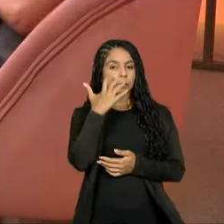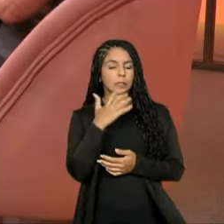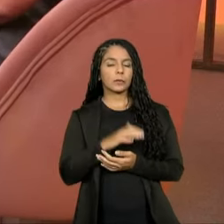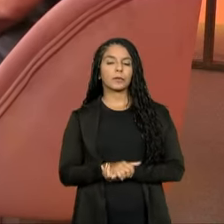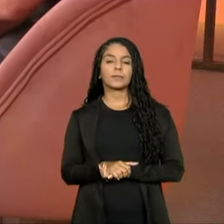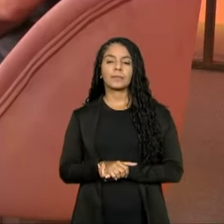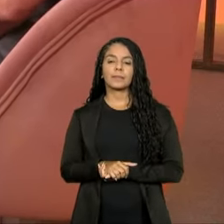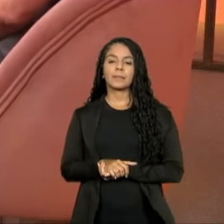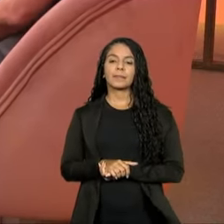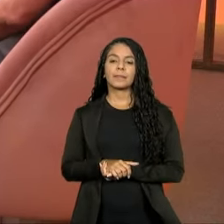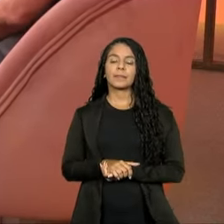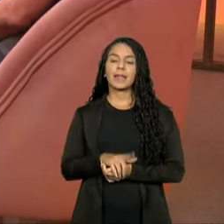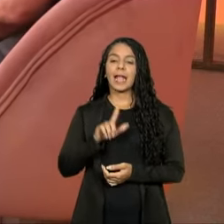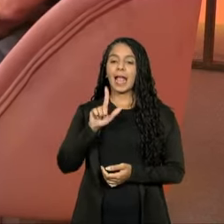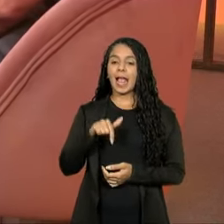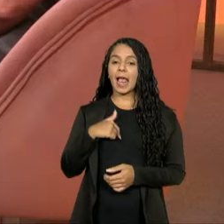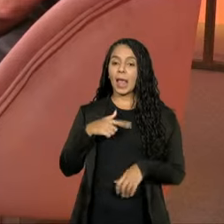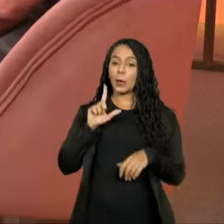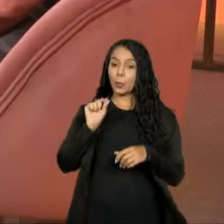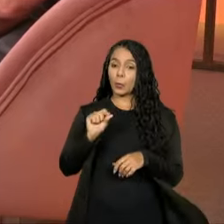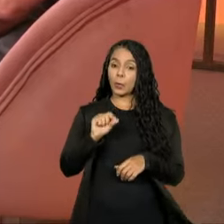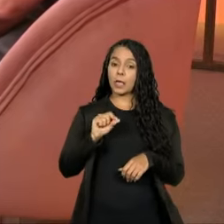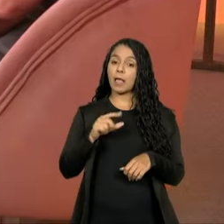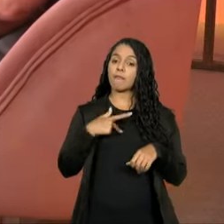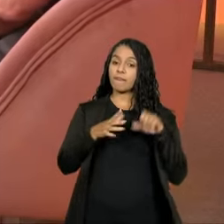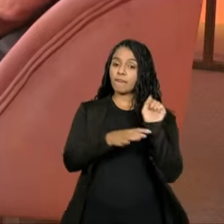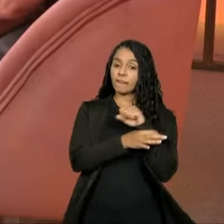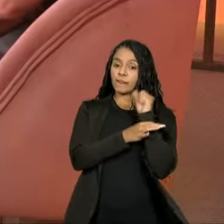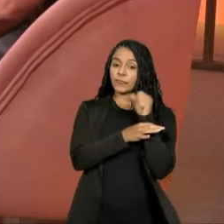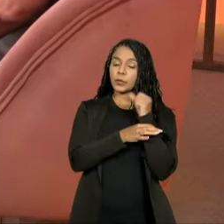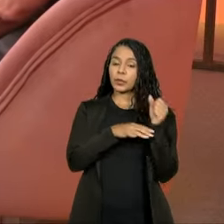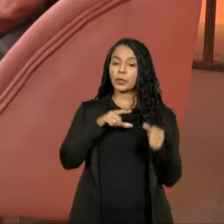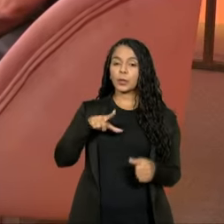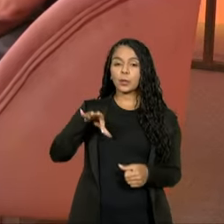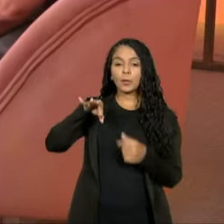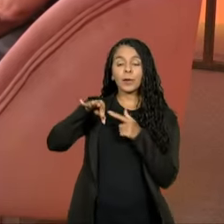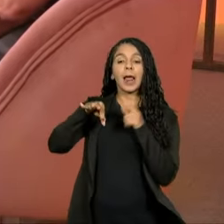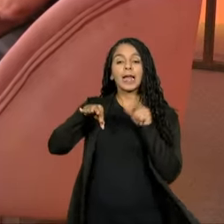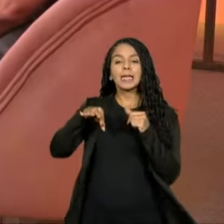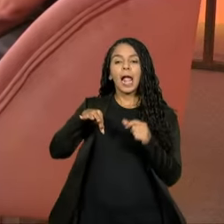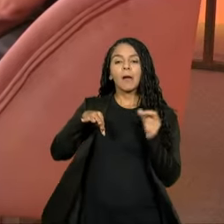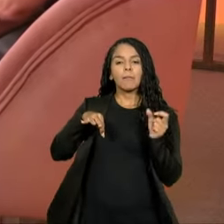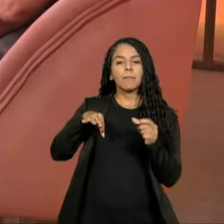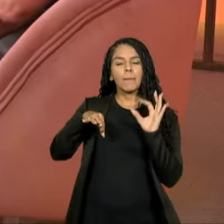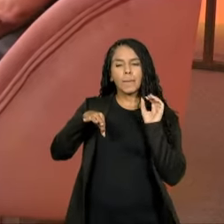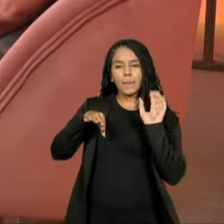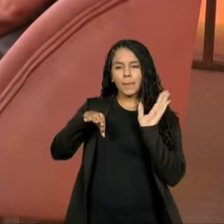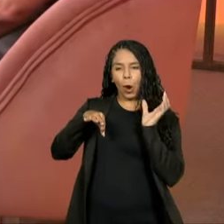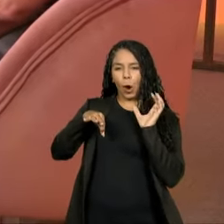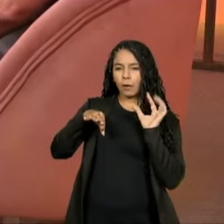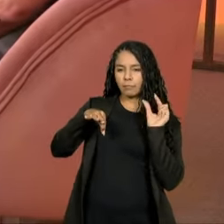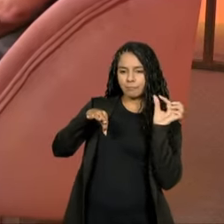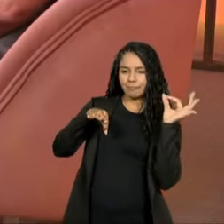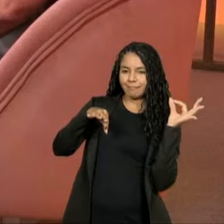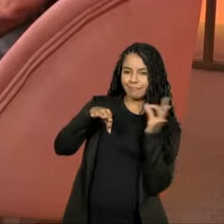a fisioterapia pélvica, mas você fala de ginástica mesmo, de ficar lá no pompoarismo. Desde quando a